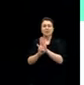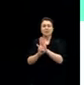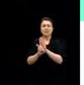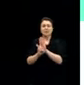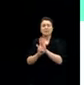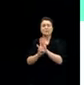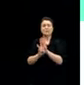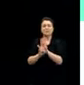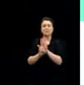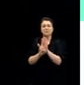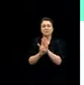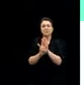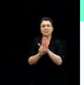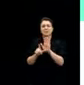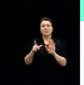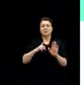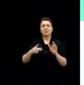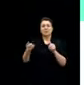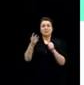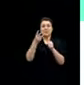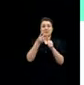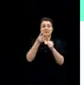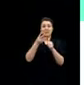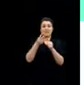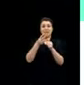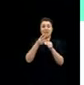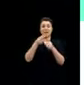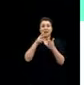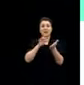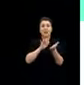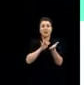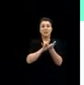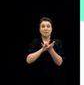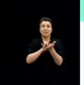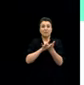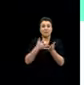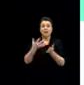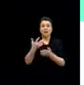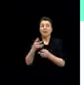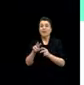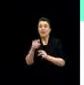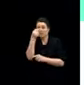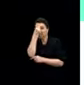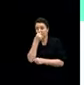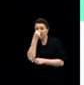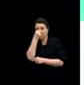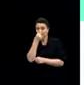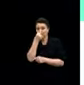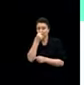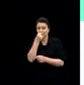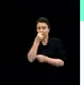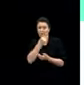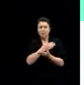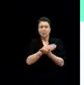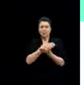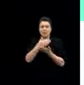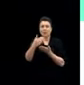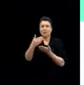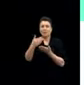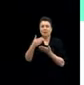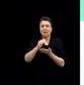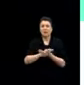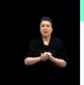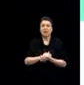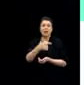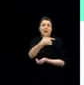saúde. Terceiro mito, vacina contra a gripe causa gripe.